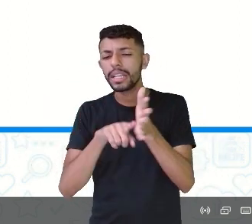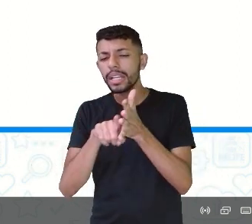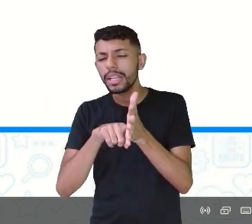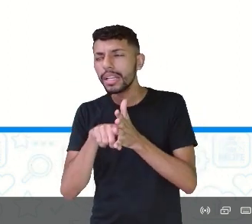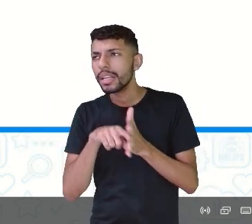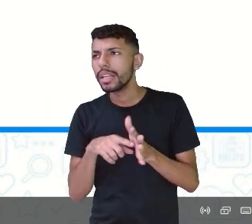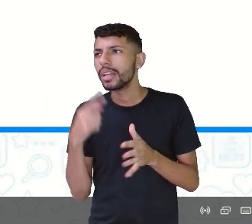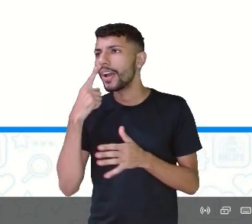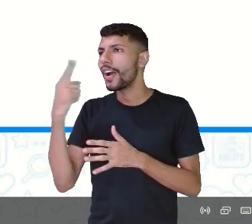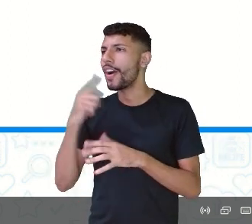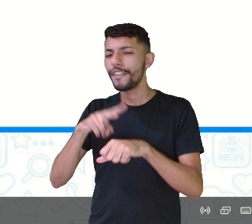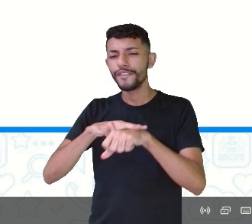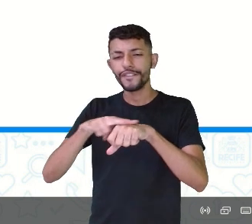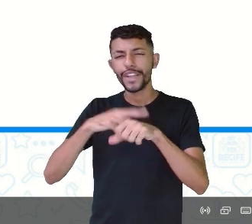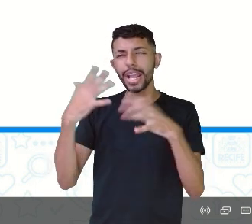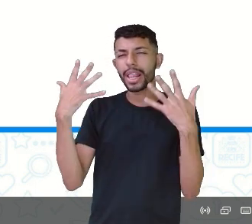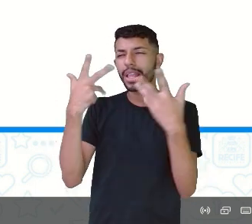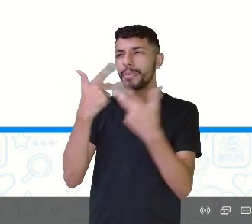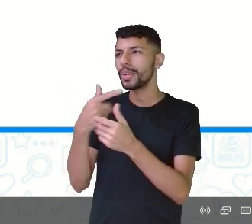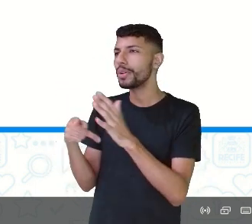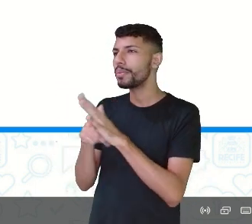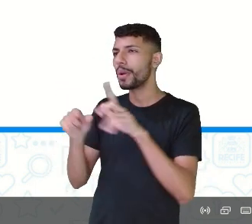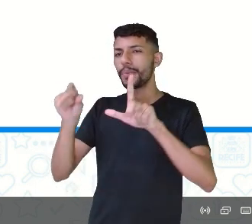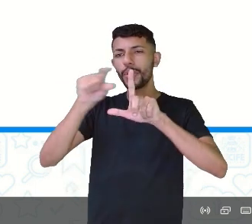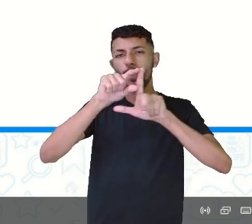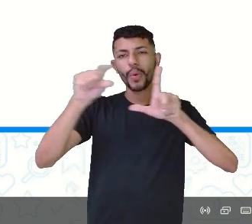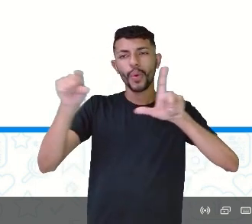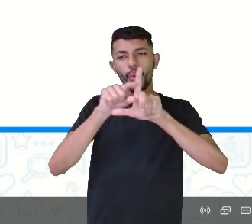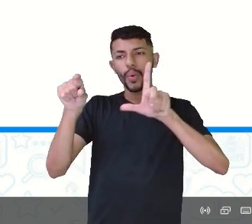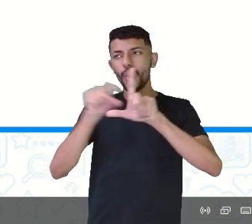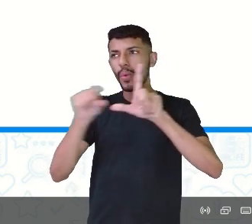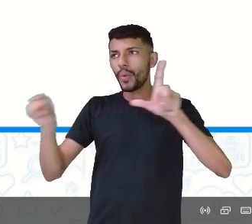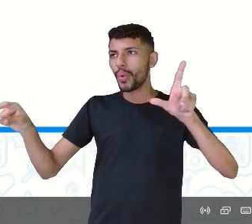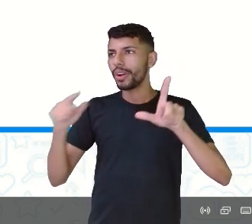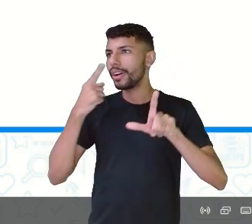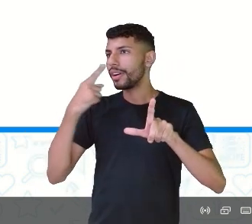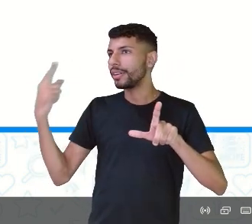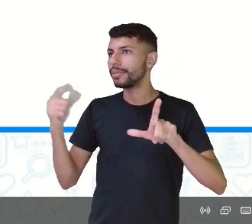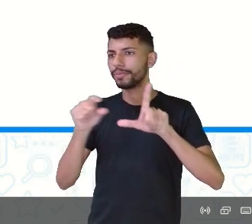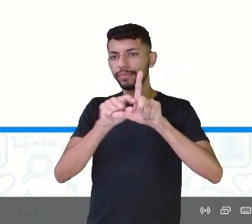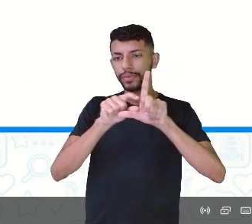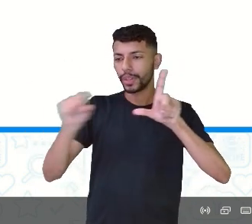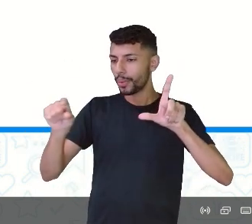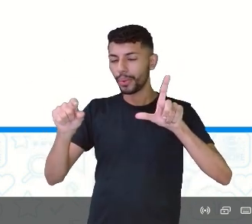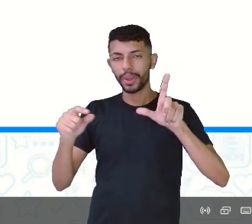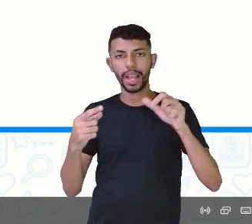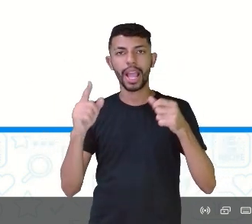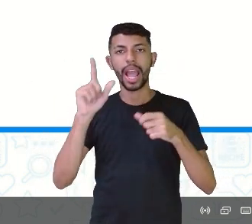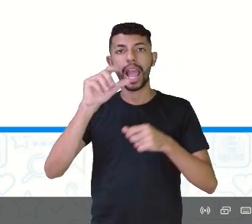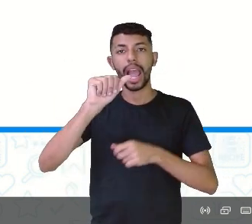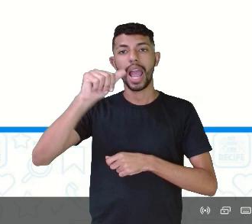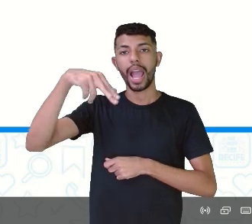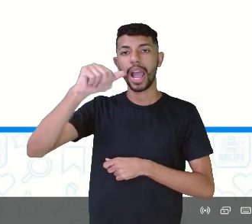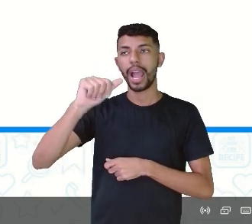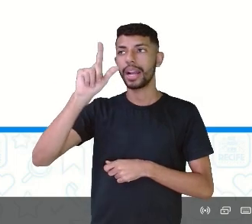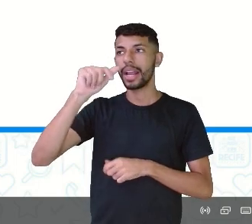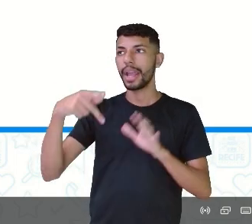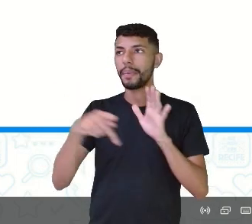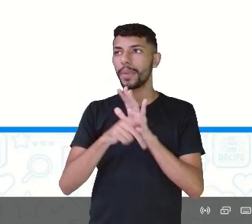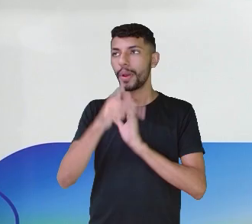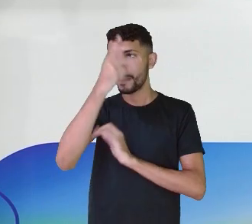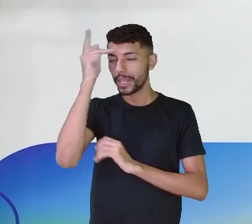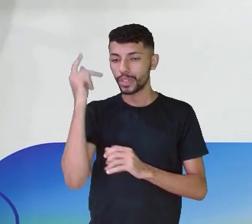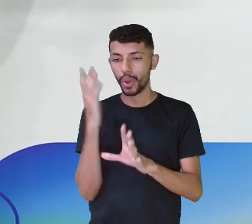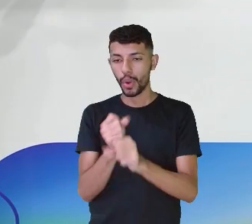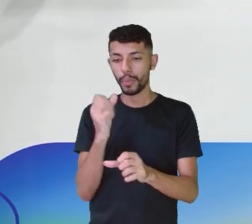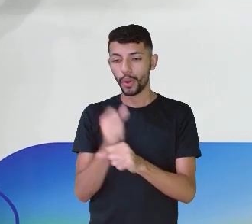que verde bonito que aparece no meu gráfico. Ana foi a pessoa que marcou mais pontos. É só a gente analisar